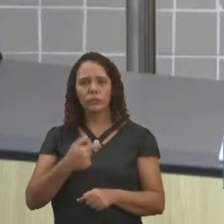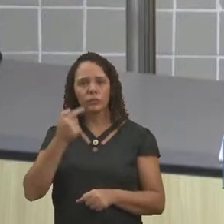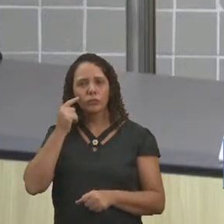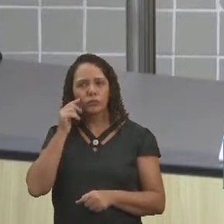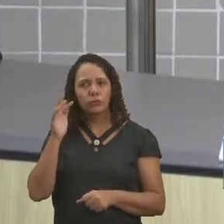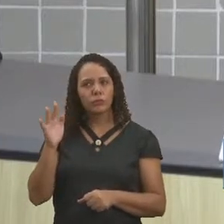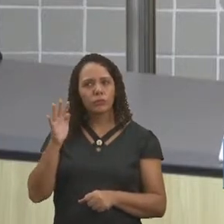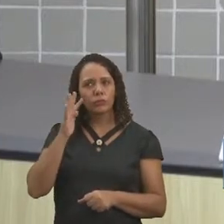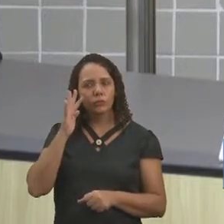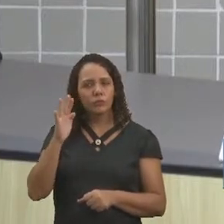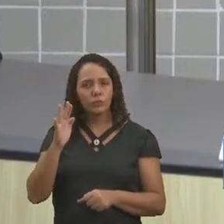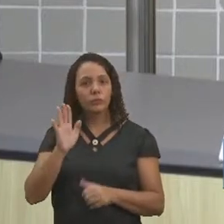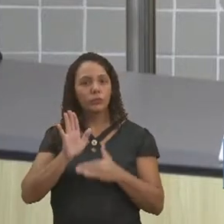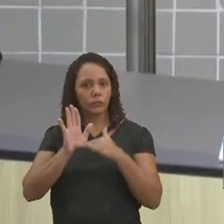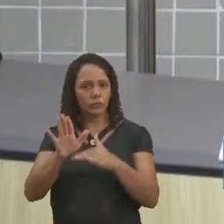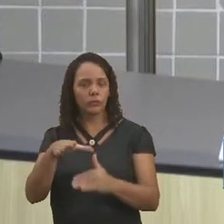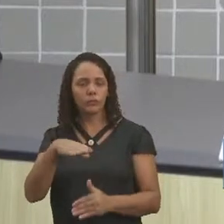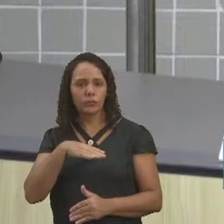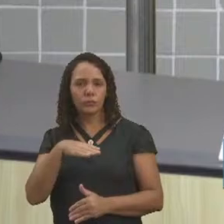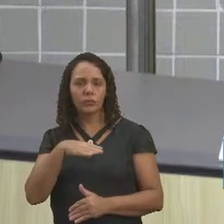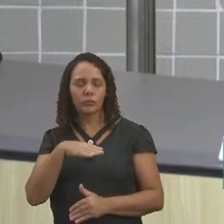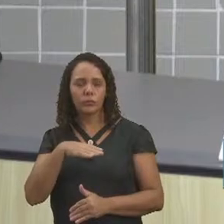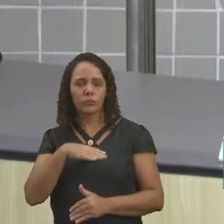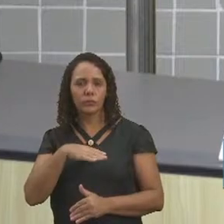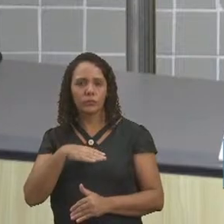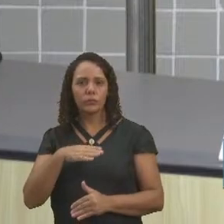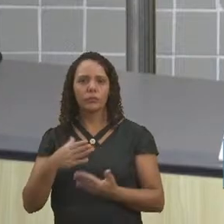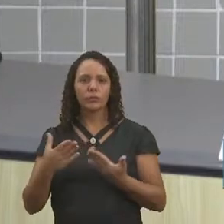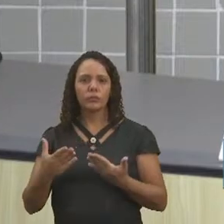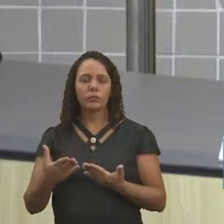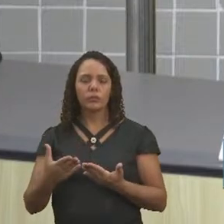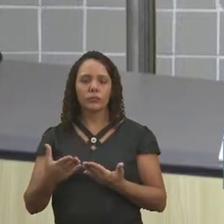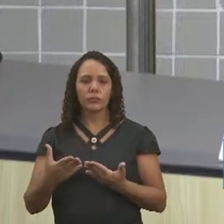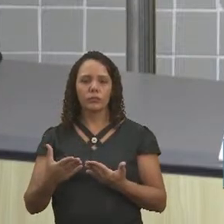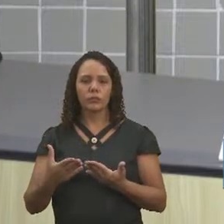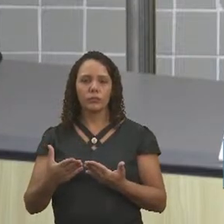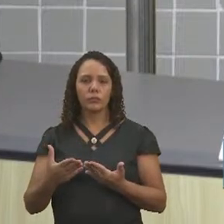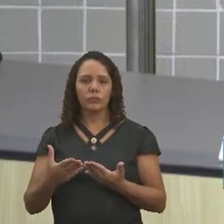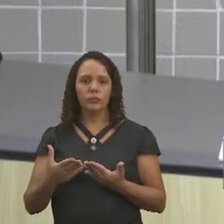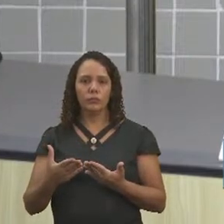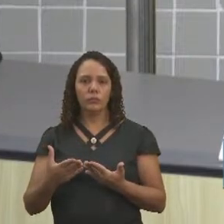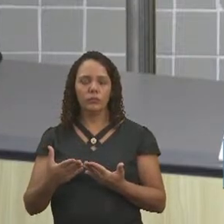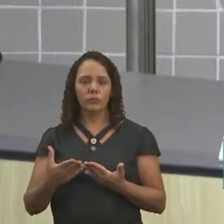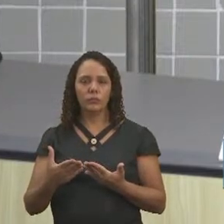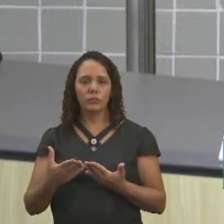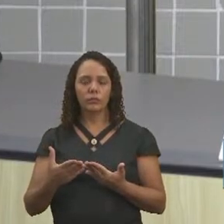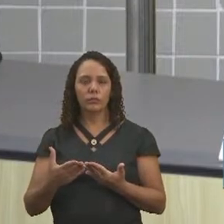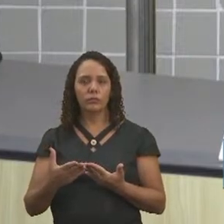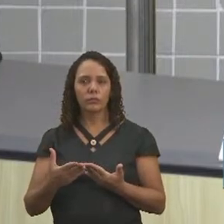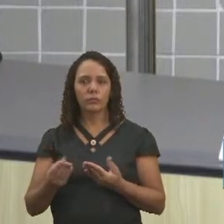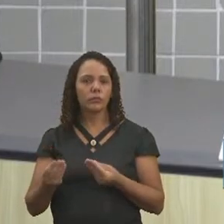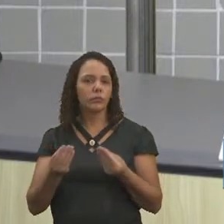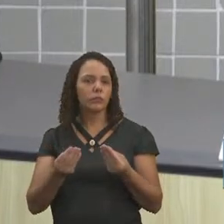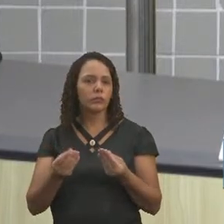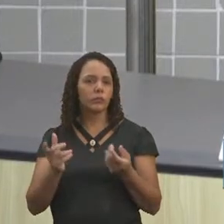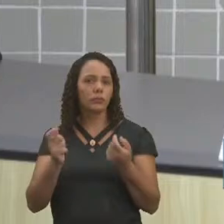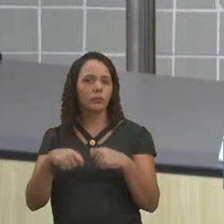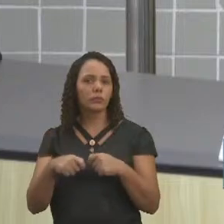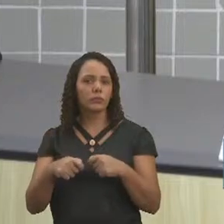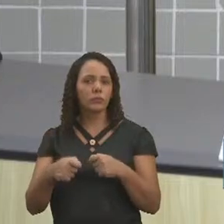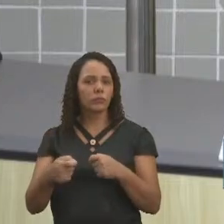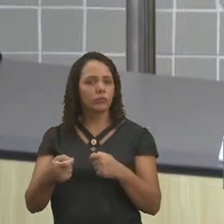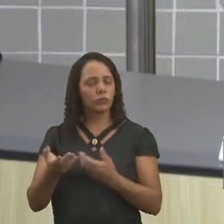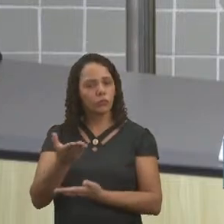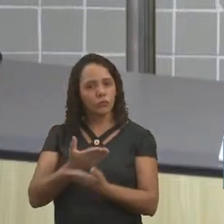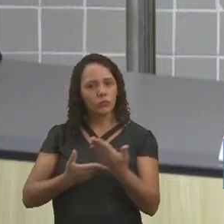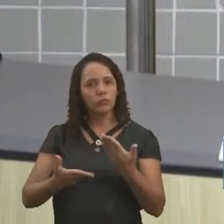pensar, para ajudar o município, de oferecer ao município a possibilidade de negociar